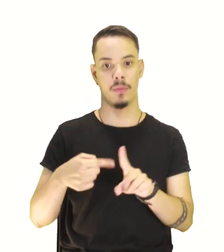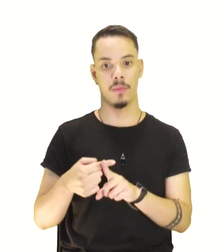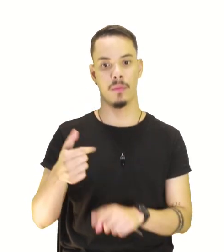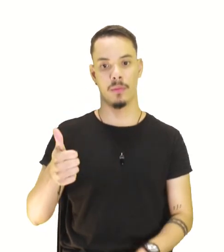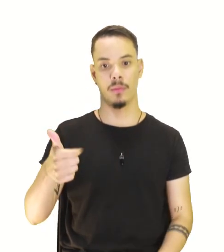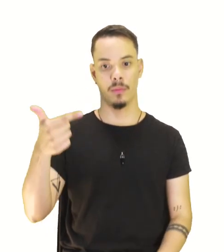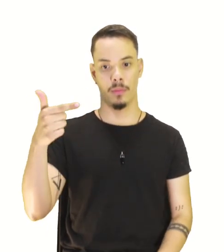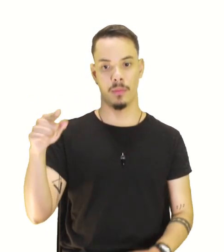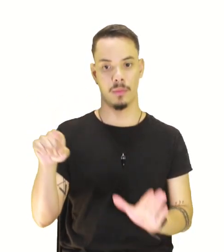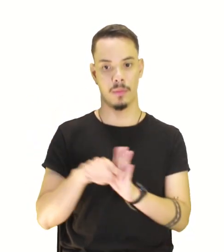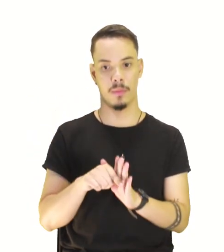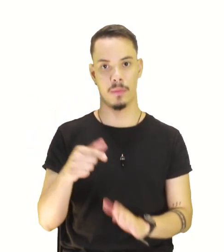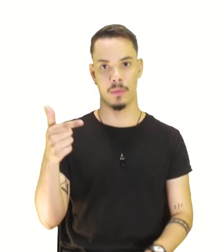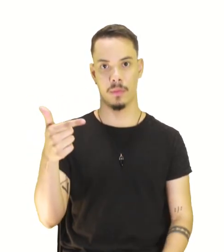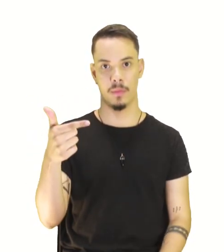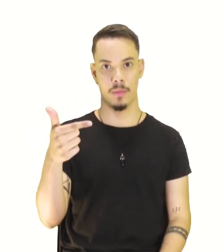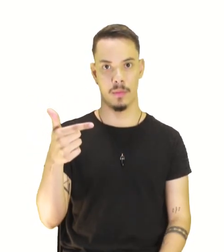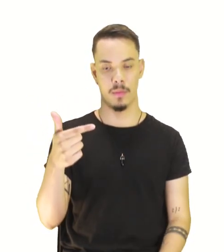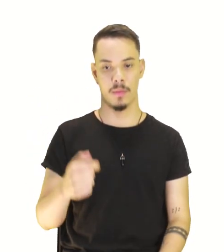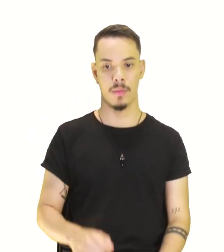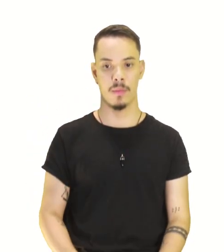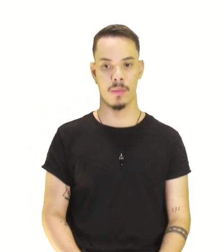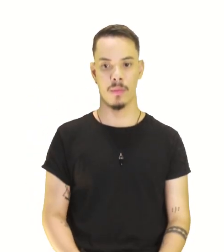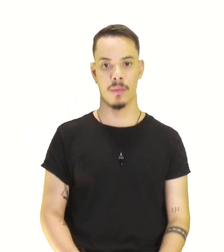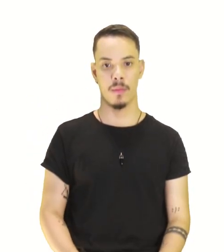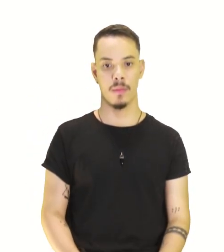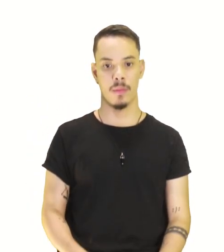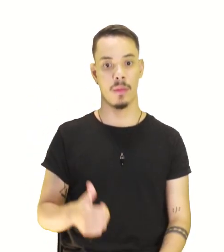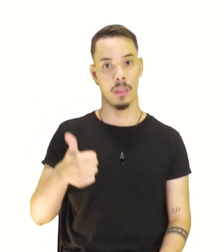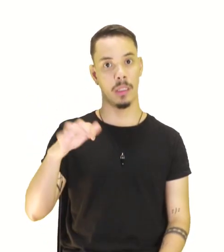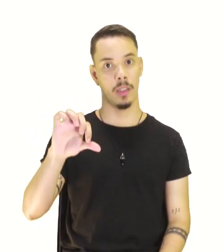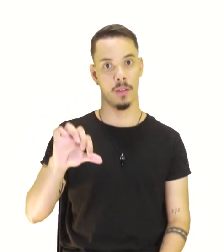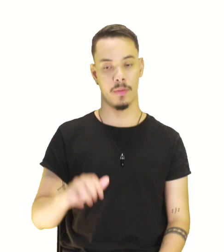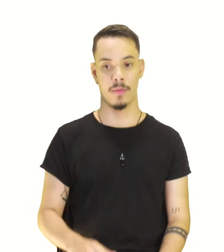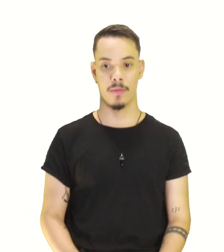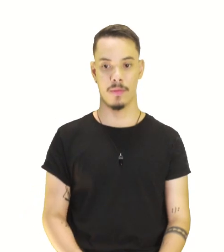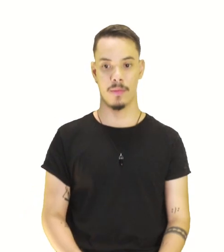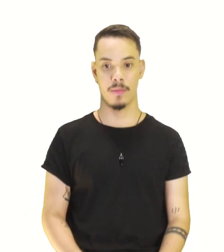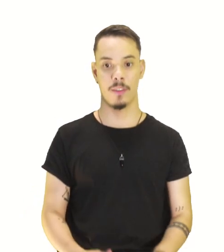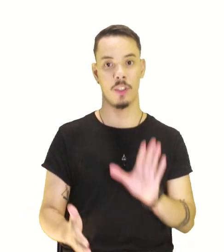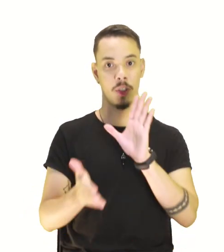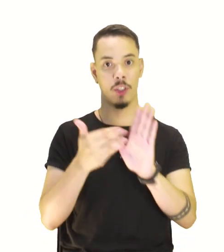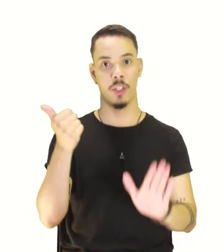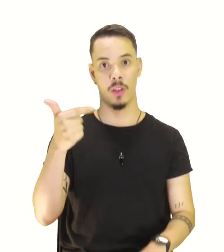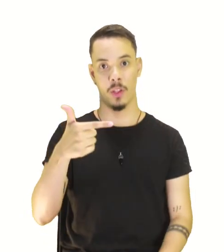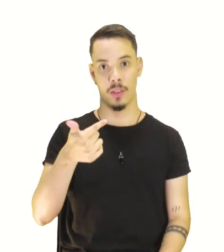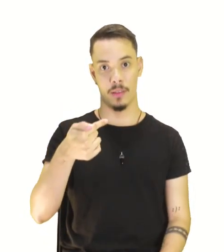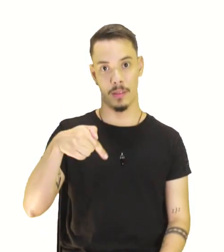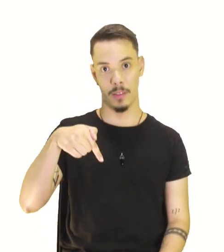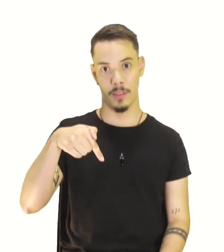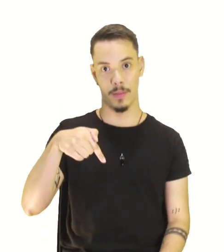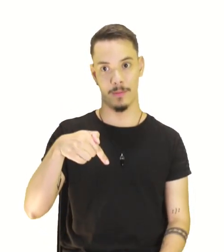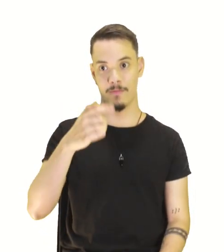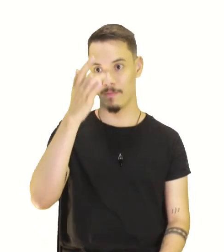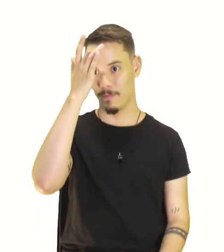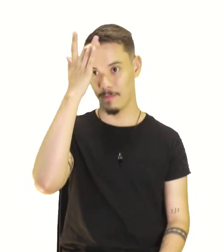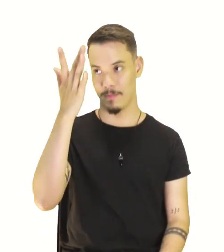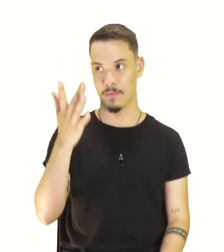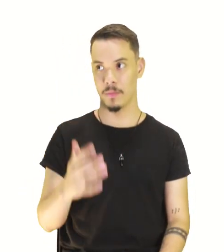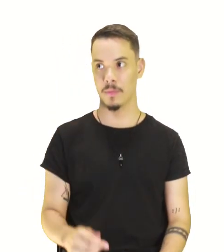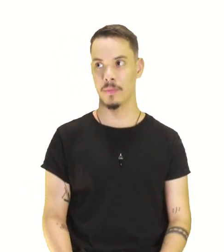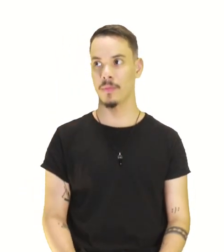12 menos 2, né? 7 mais 12? 19. Tira 2? 17. Pronto, né? Então, às vezes,